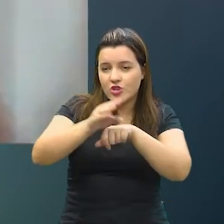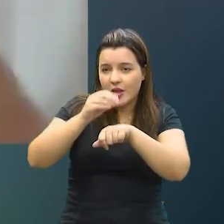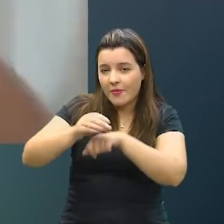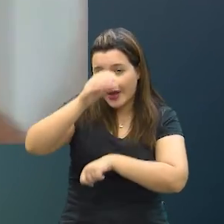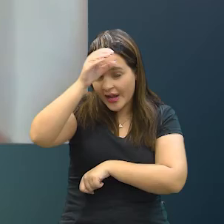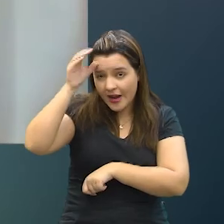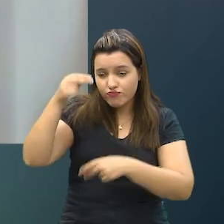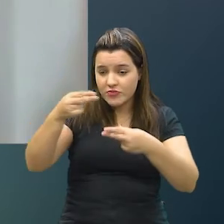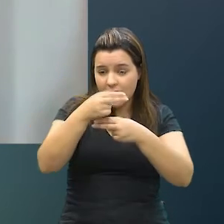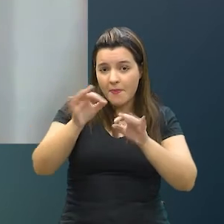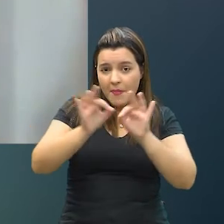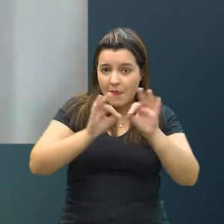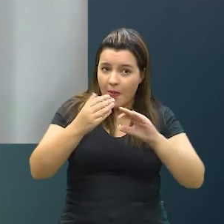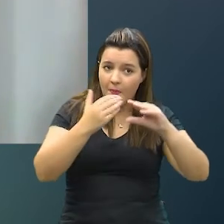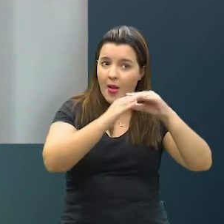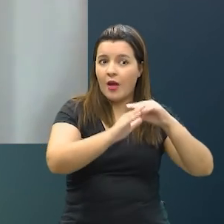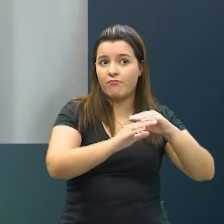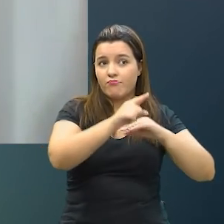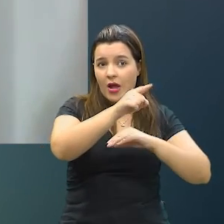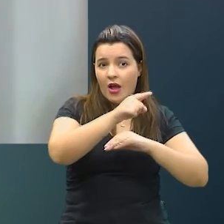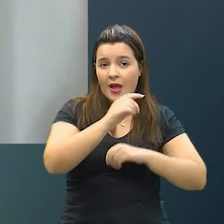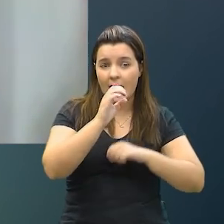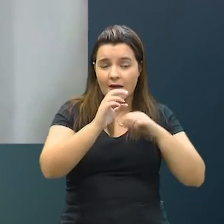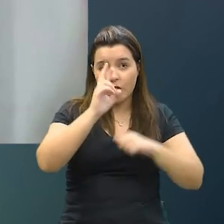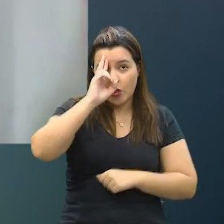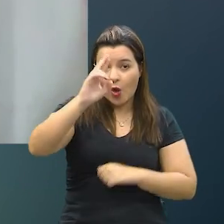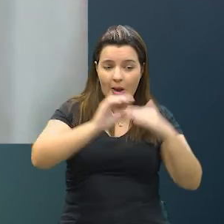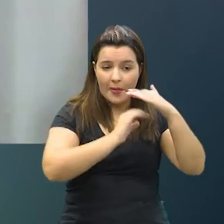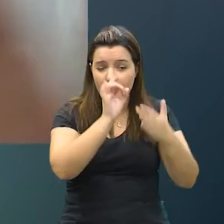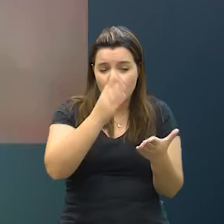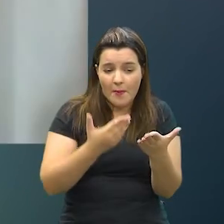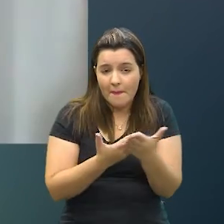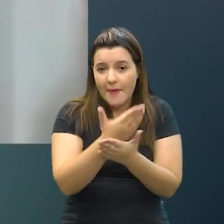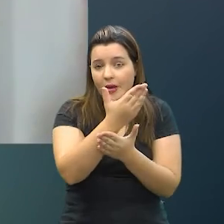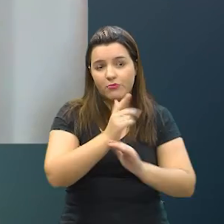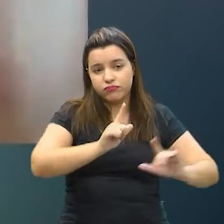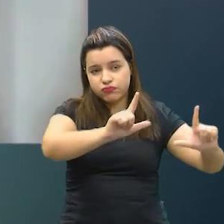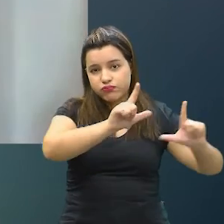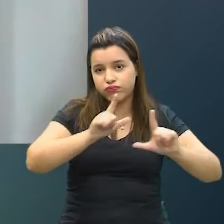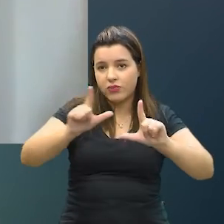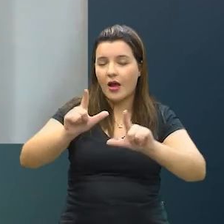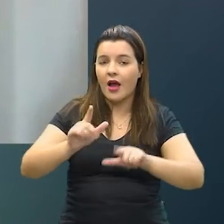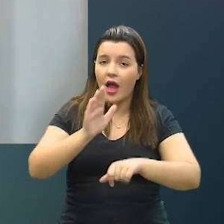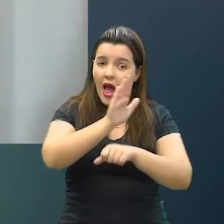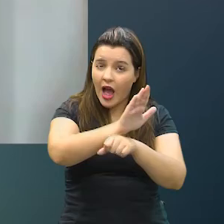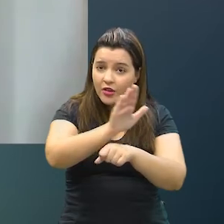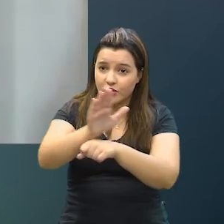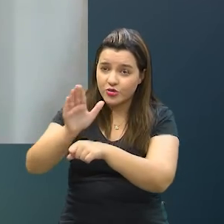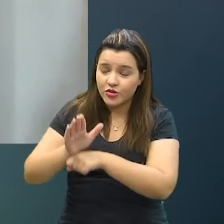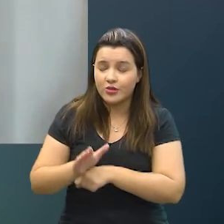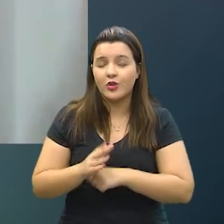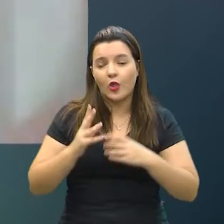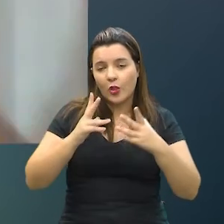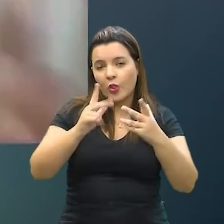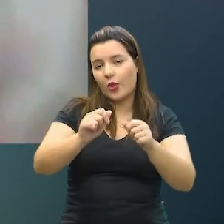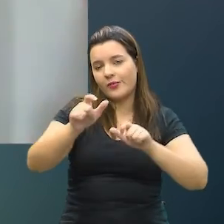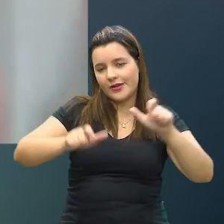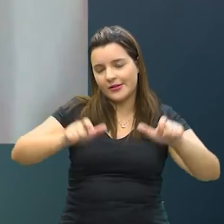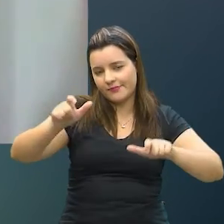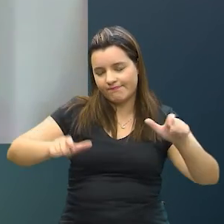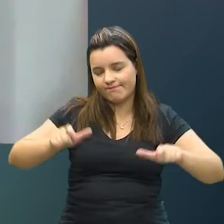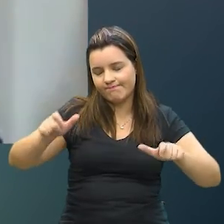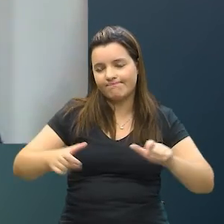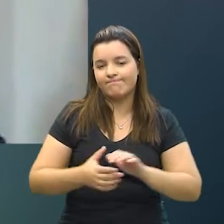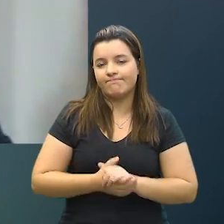instrumentos ali visuais que possam instruir, né, não só o cliente, mas também os seus colaboradores